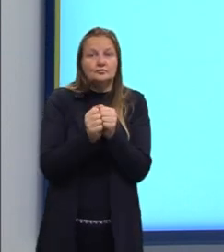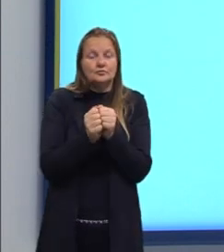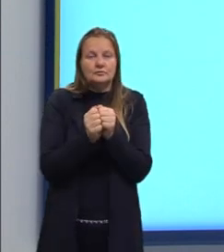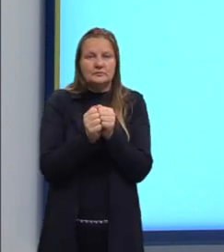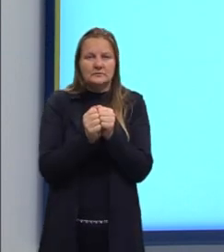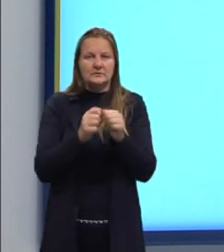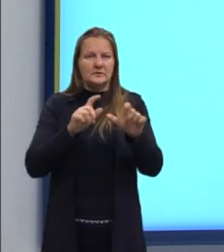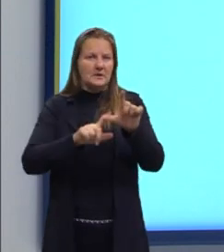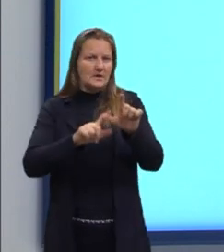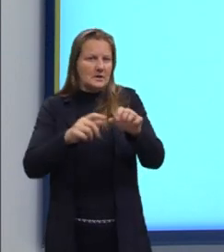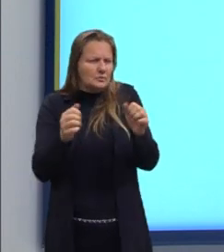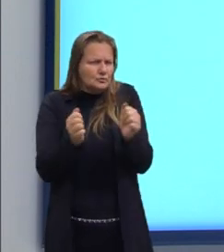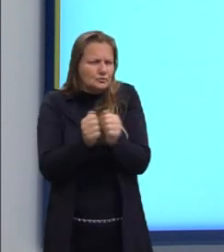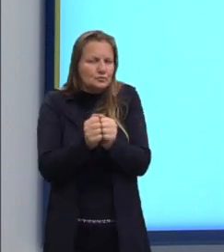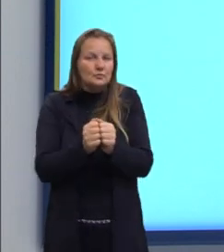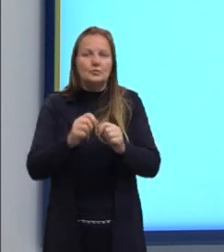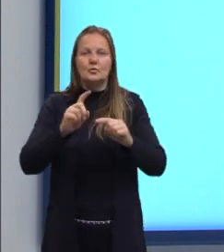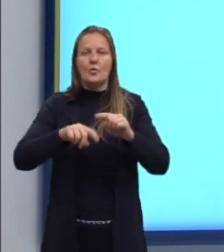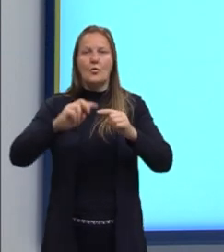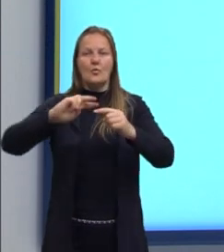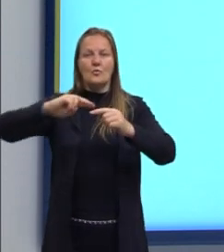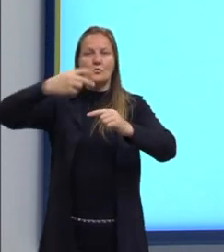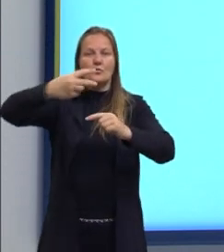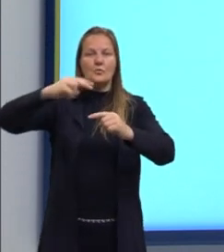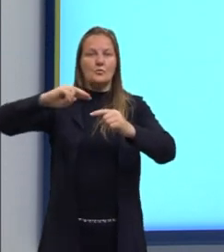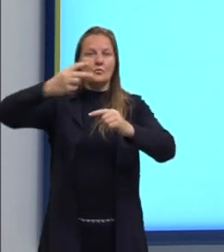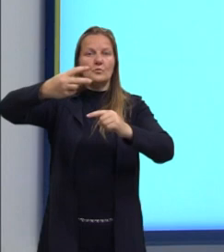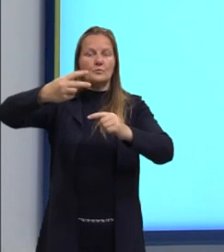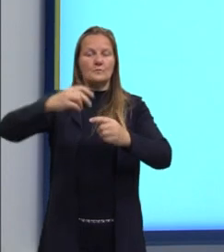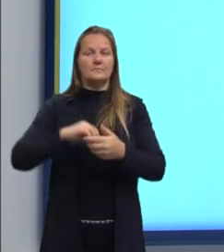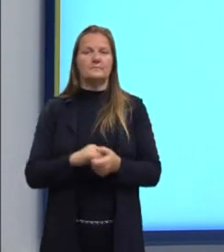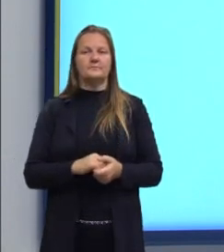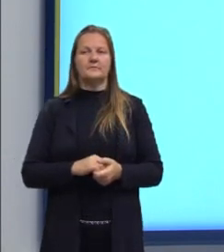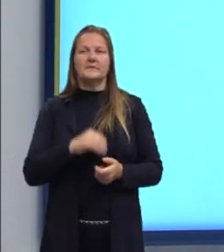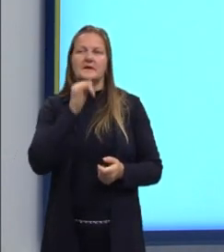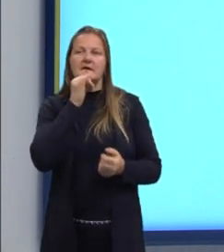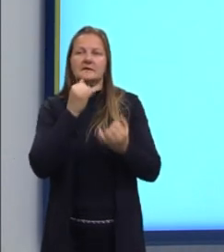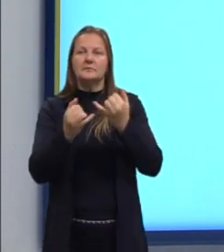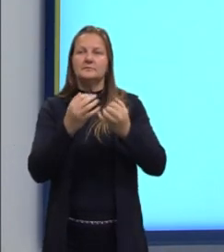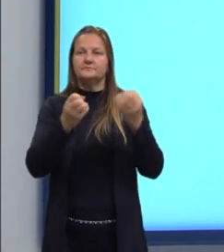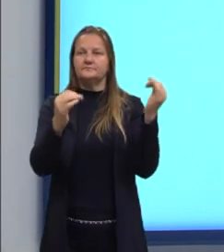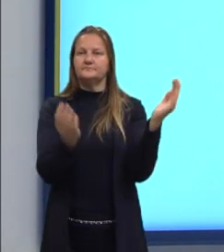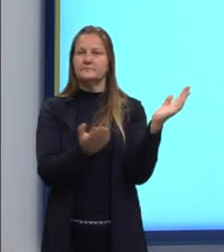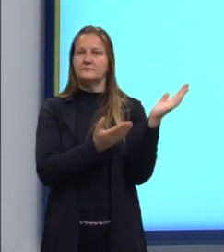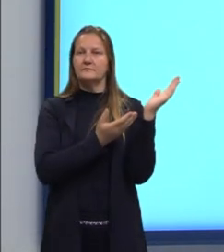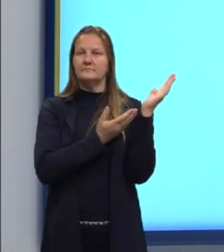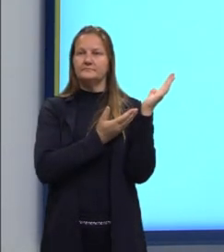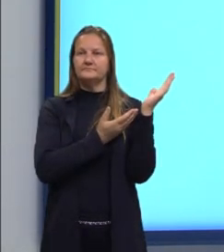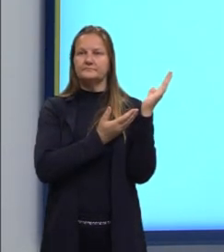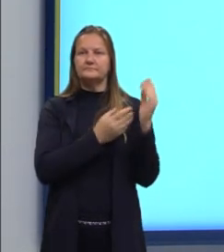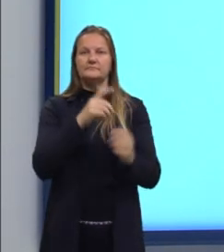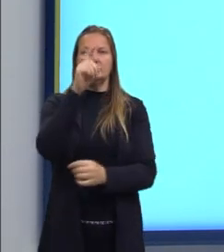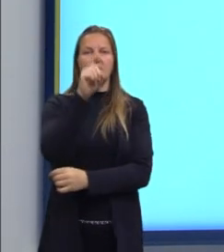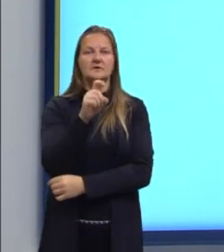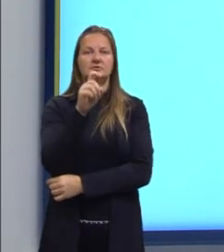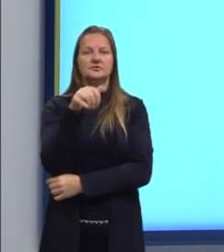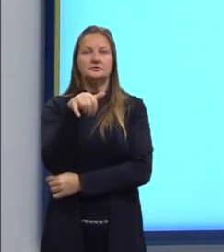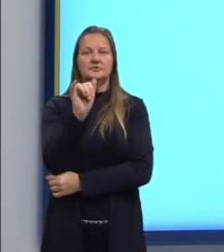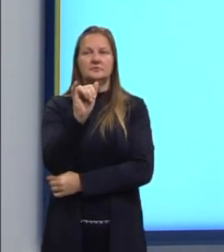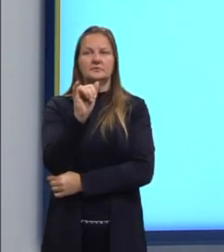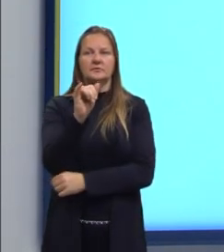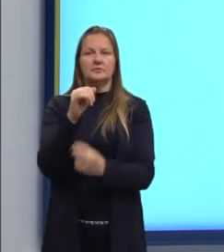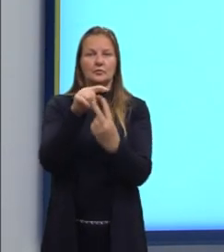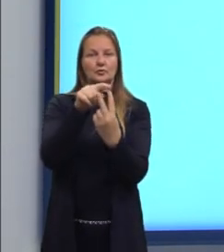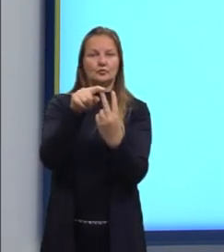ou nunca vamos ter um expoente na letra como por exemplo aqui nós temos x e y são